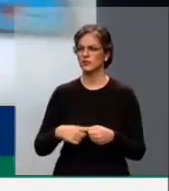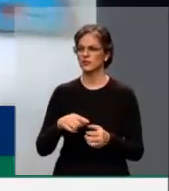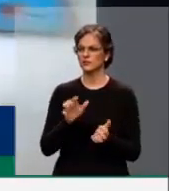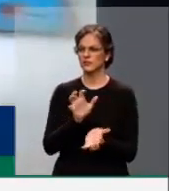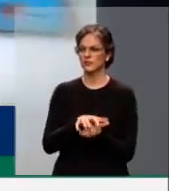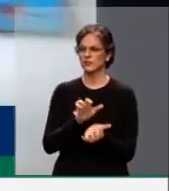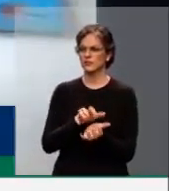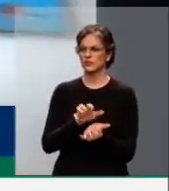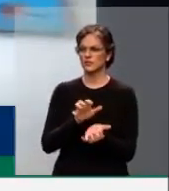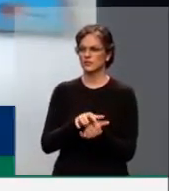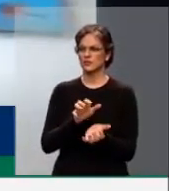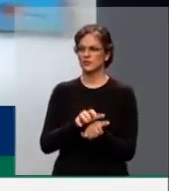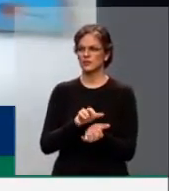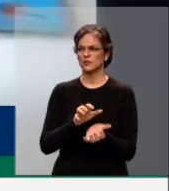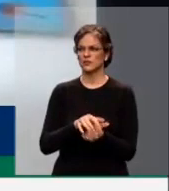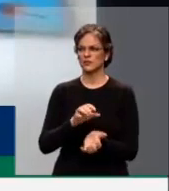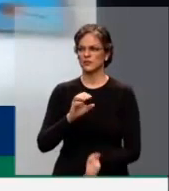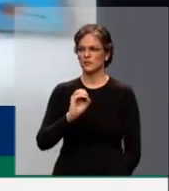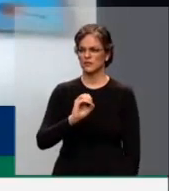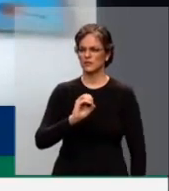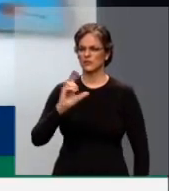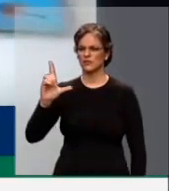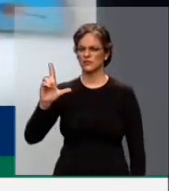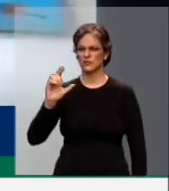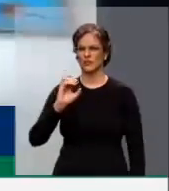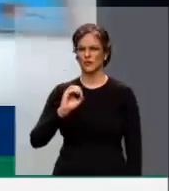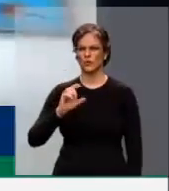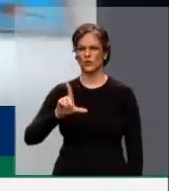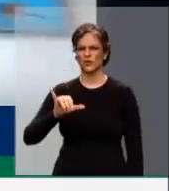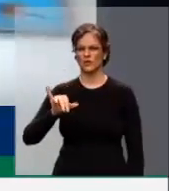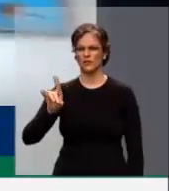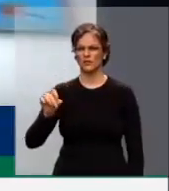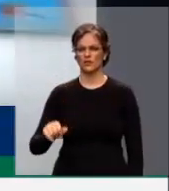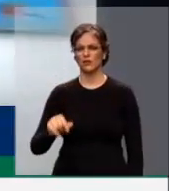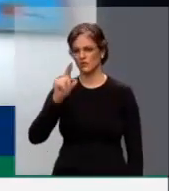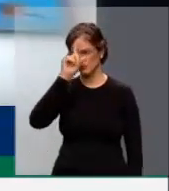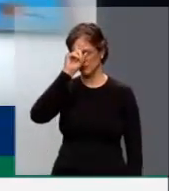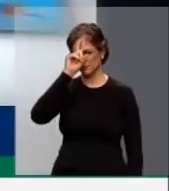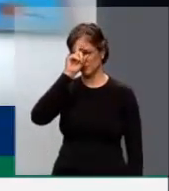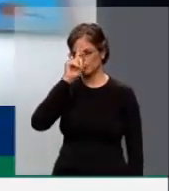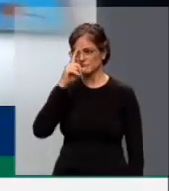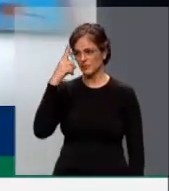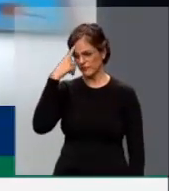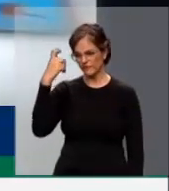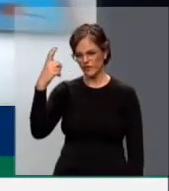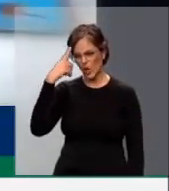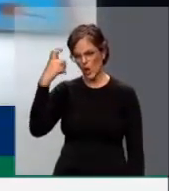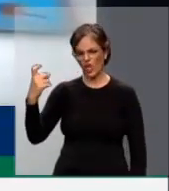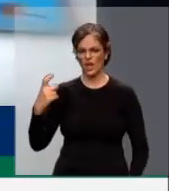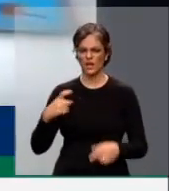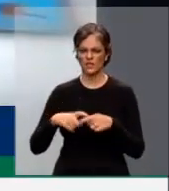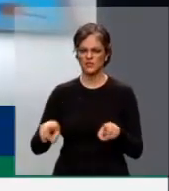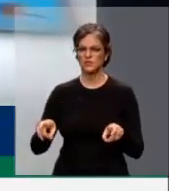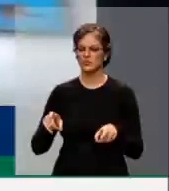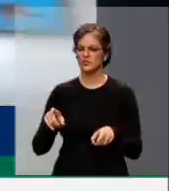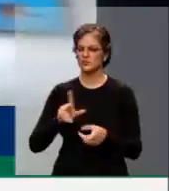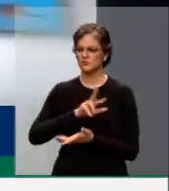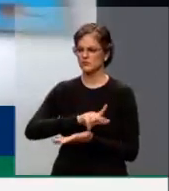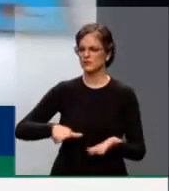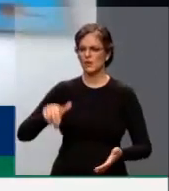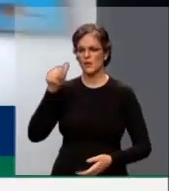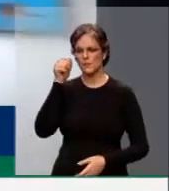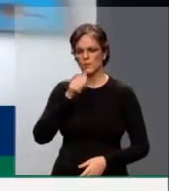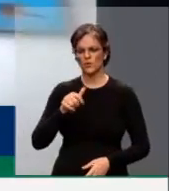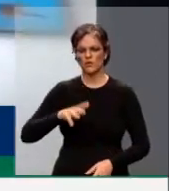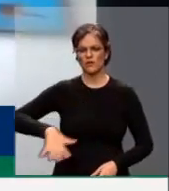do Hospital do Tricentenário tem sido um espaço de violência obstétrica e de experiências difíceis de partejamento para as